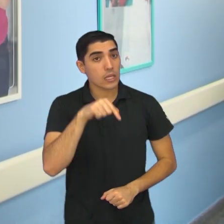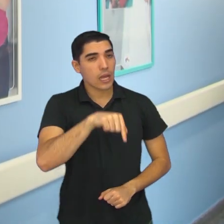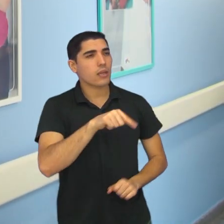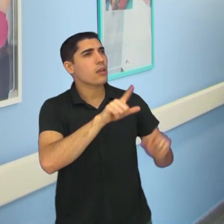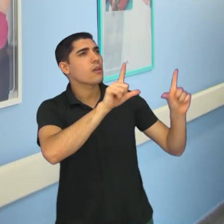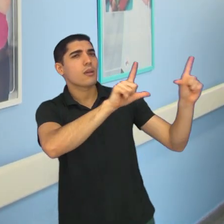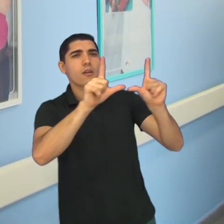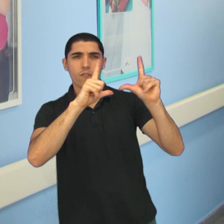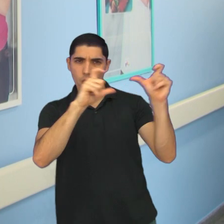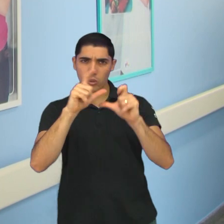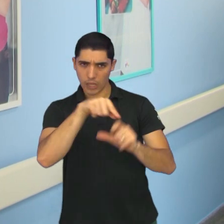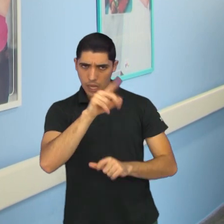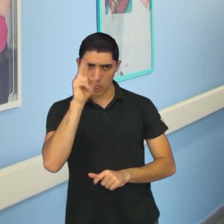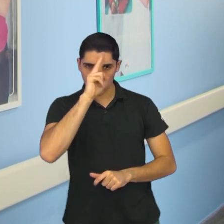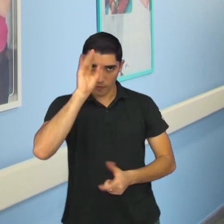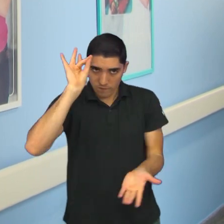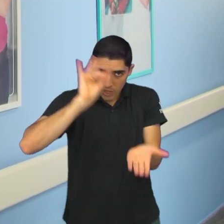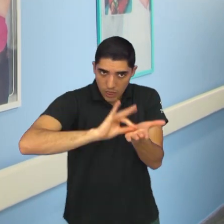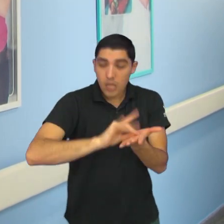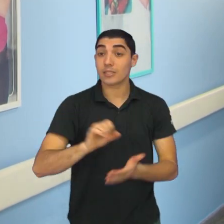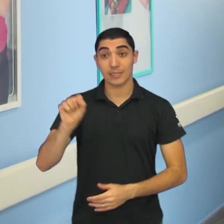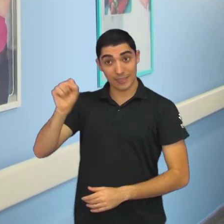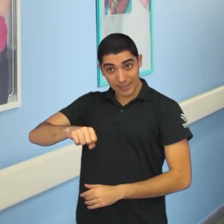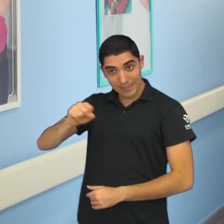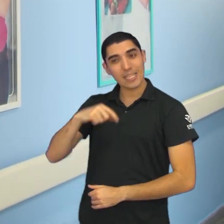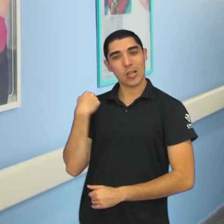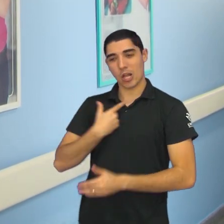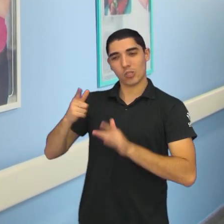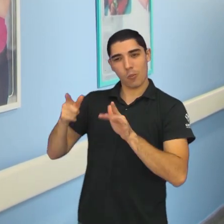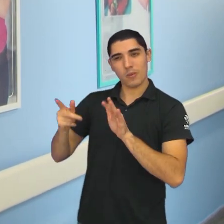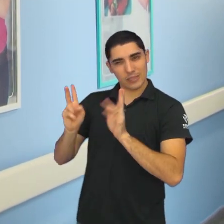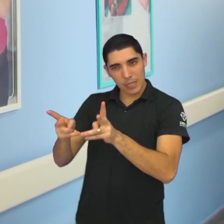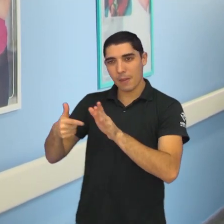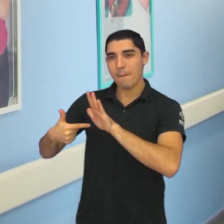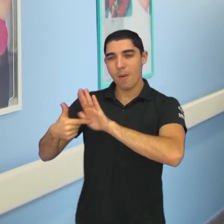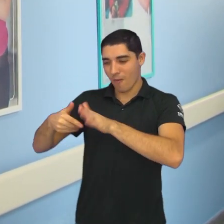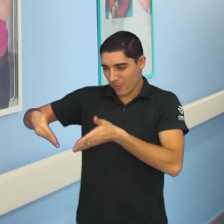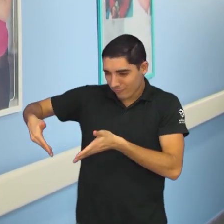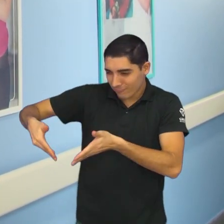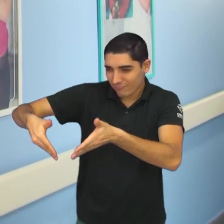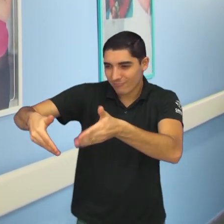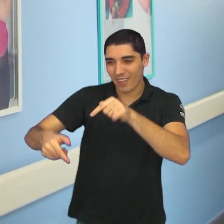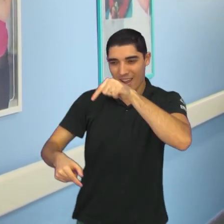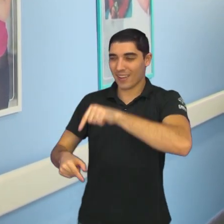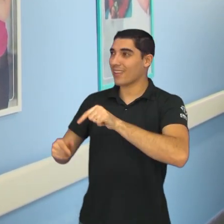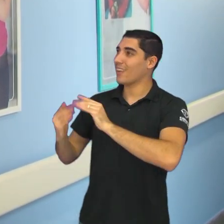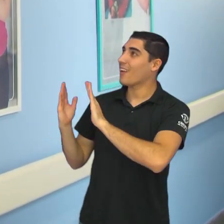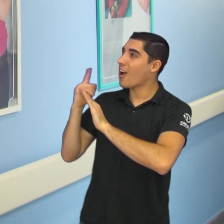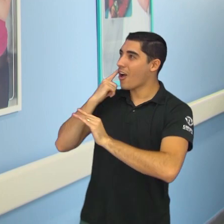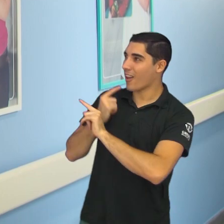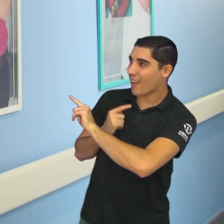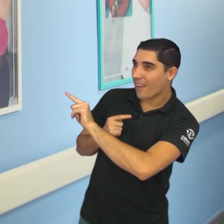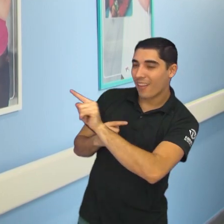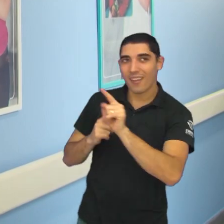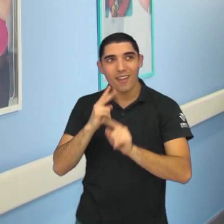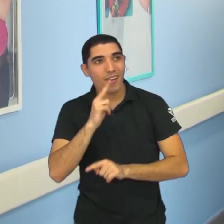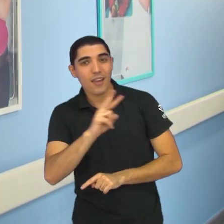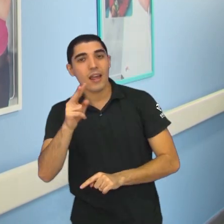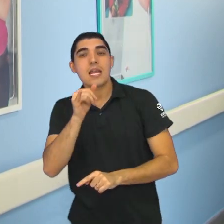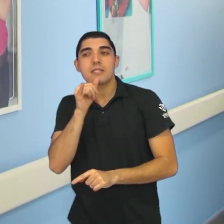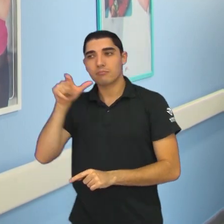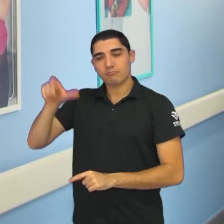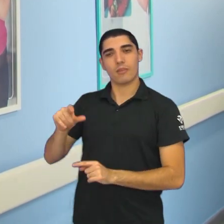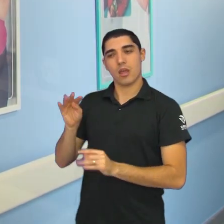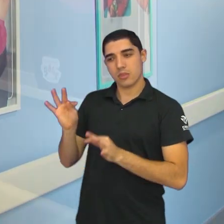atrás, são histórias reais, né? Isso, e a gente deixa aqui, né, bem nesse corredor central, justamente